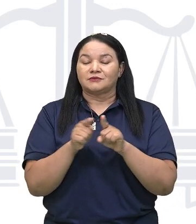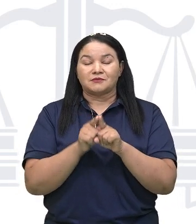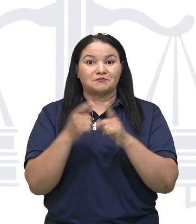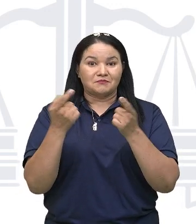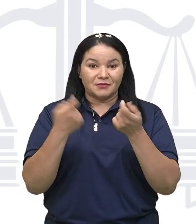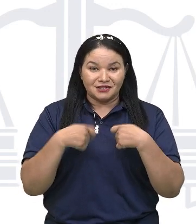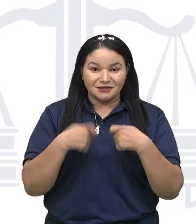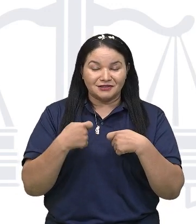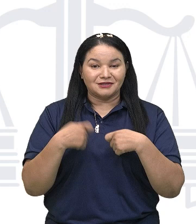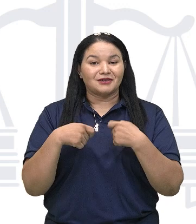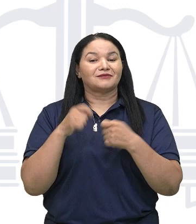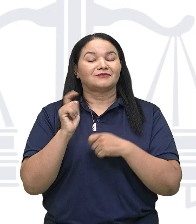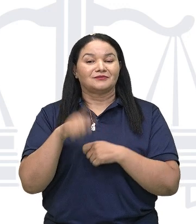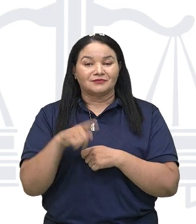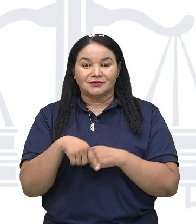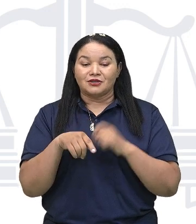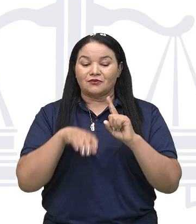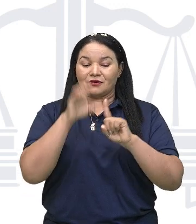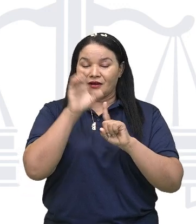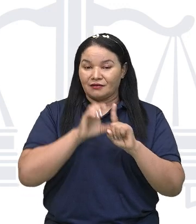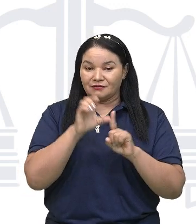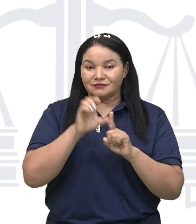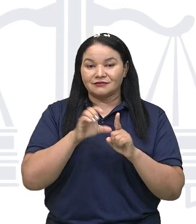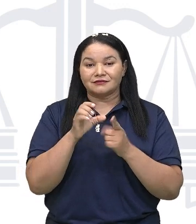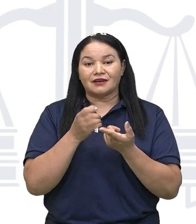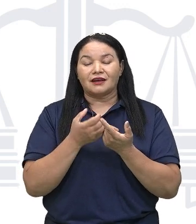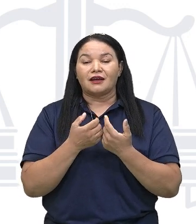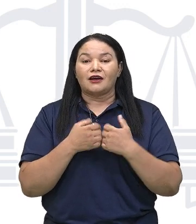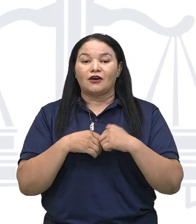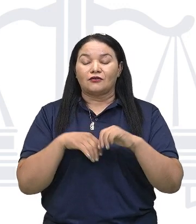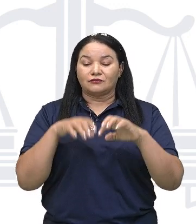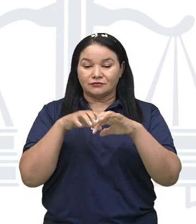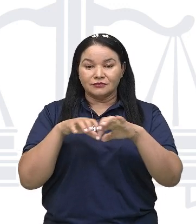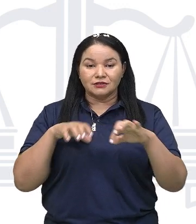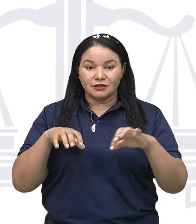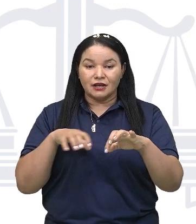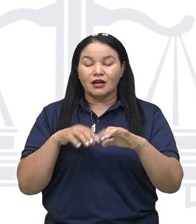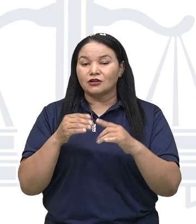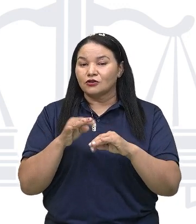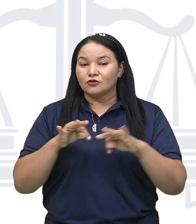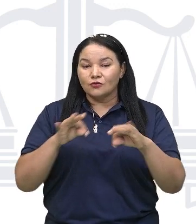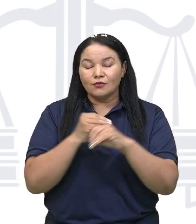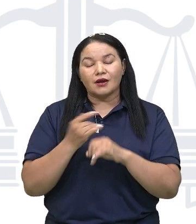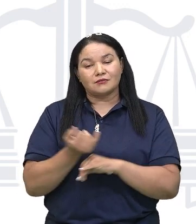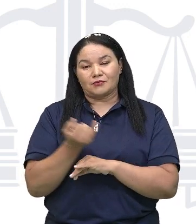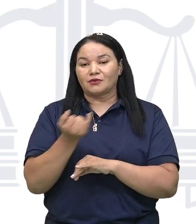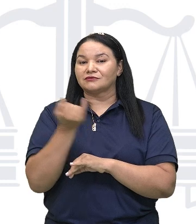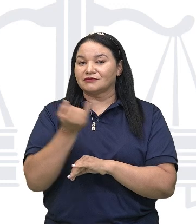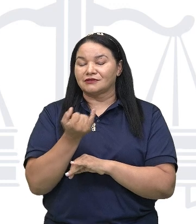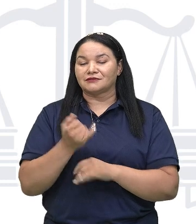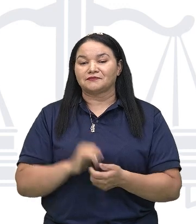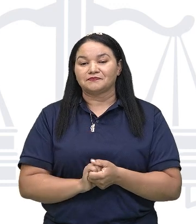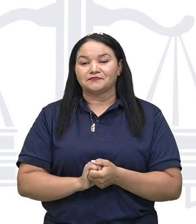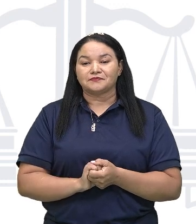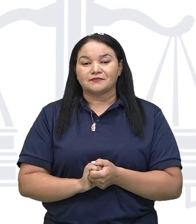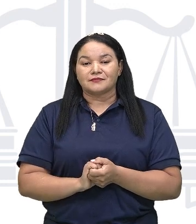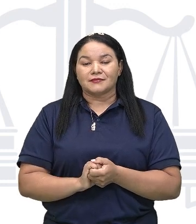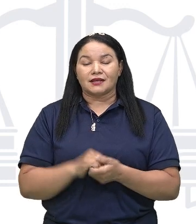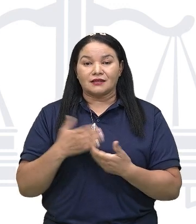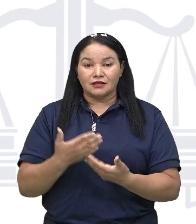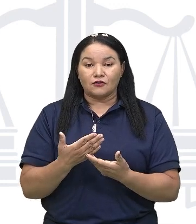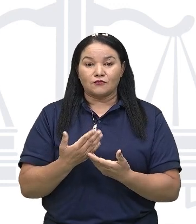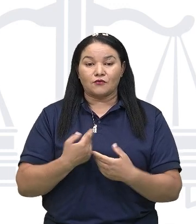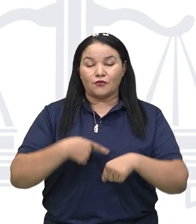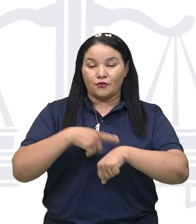né, ao calendário da rede, e aí ele tem uma importância muito grande, né, para os nossos alunos. Ele garante a carga horária,